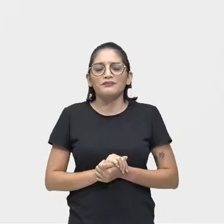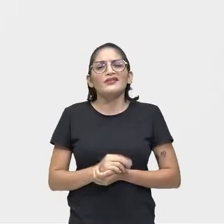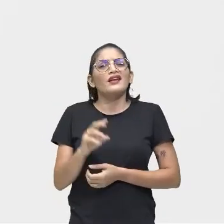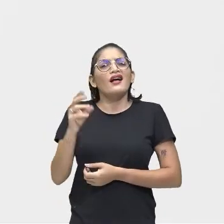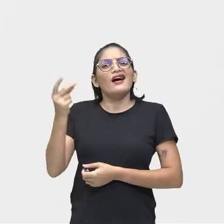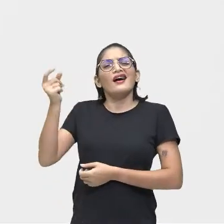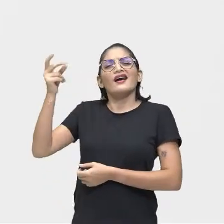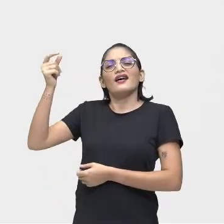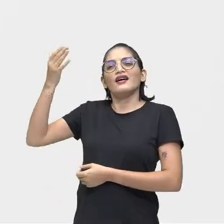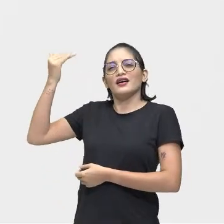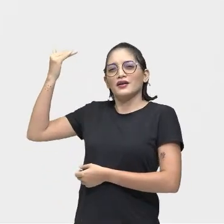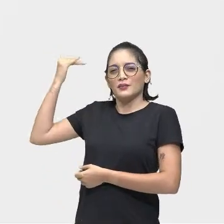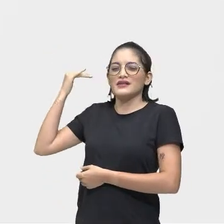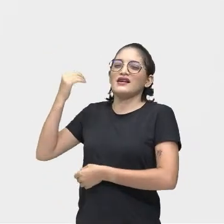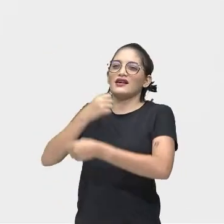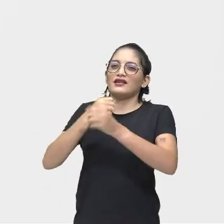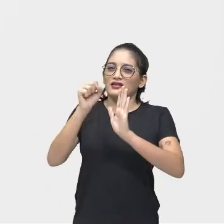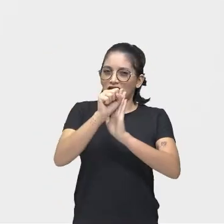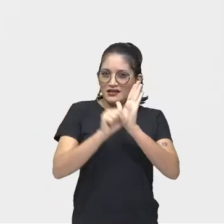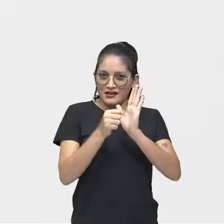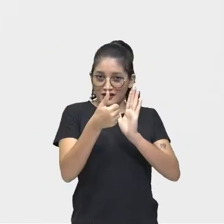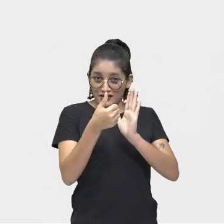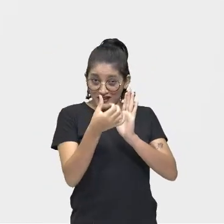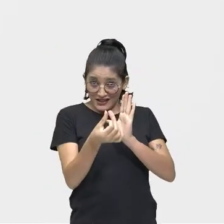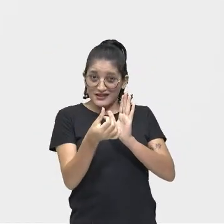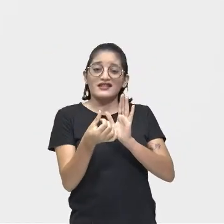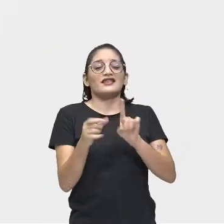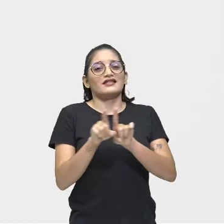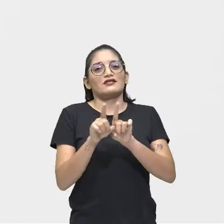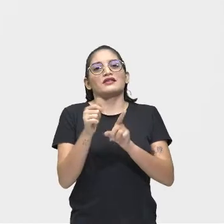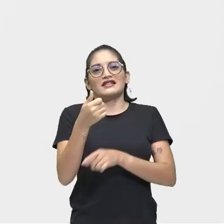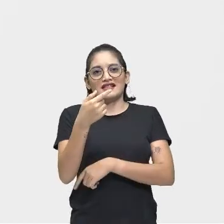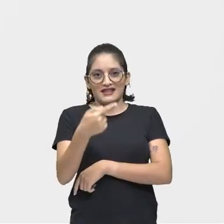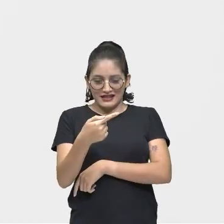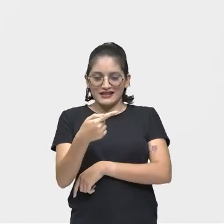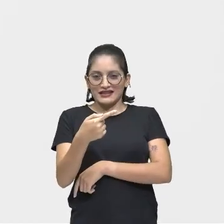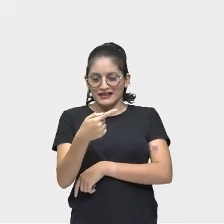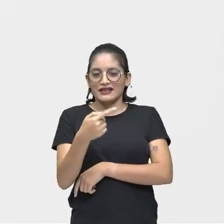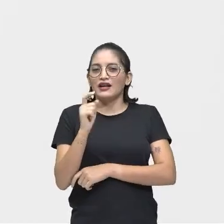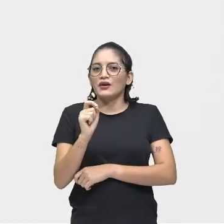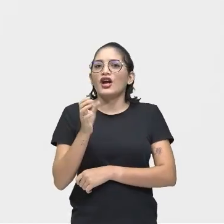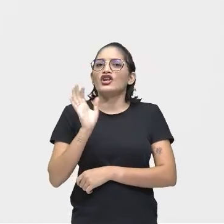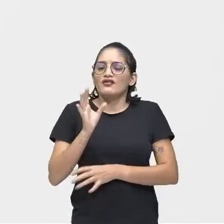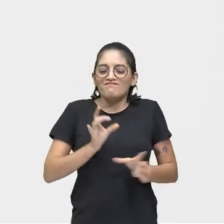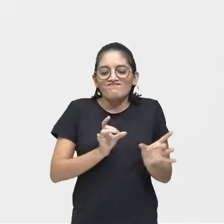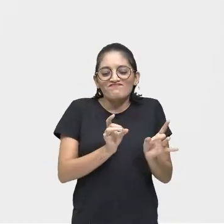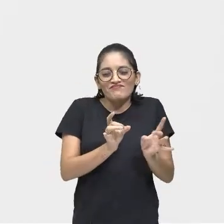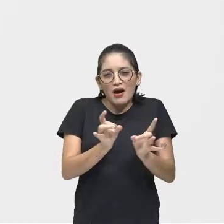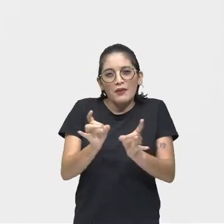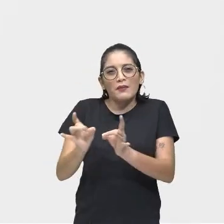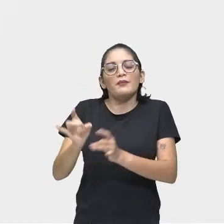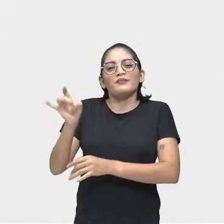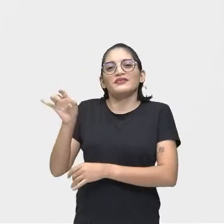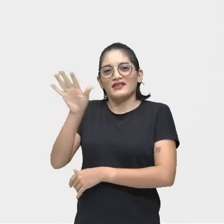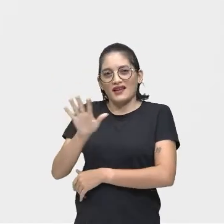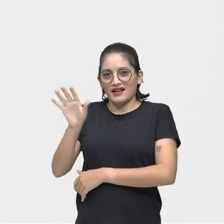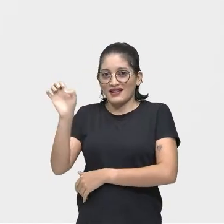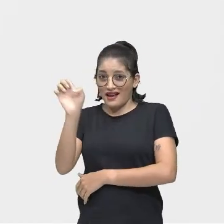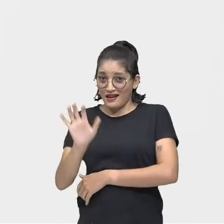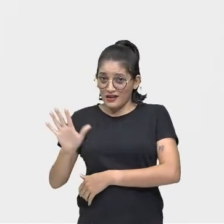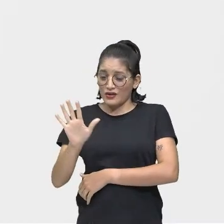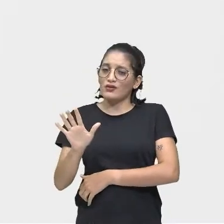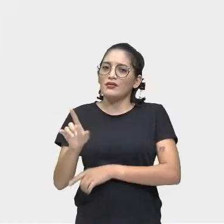época, lá no século XVI e XVII, também era bastante comercializado na Europa e